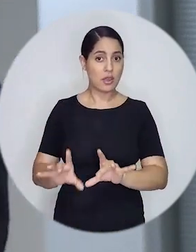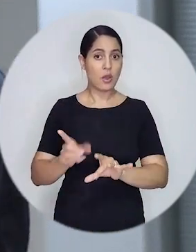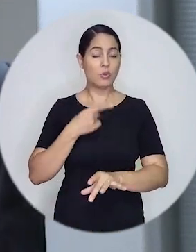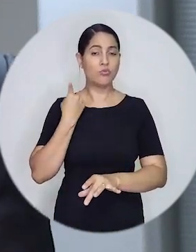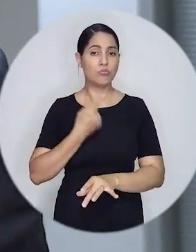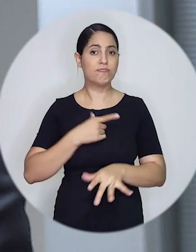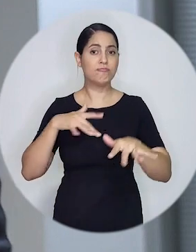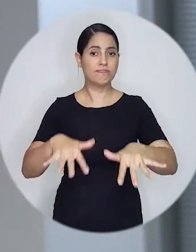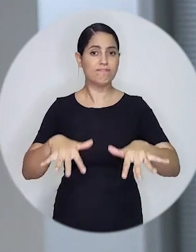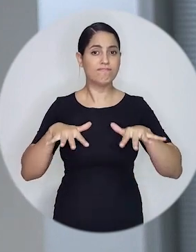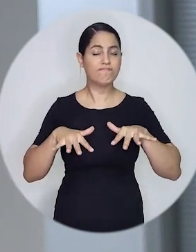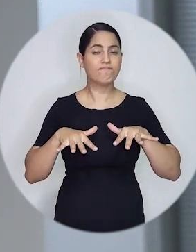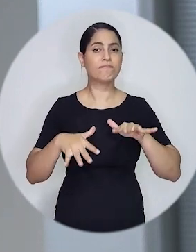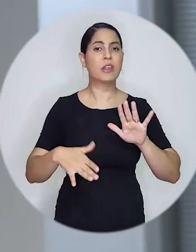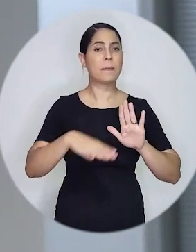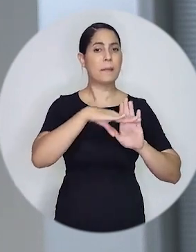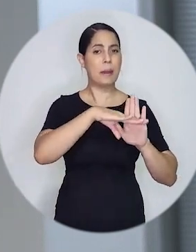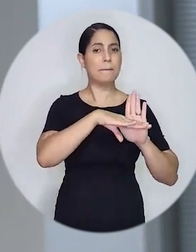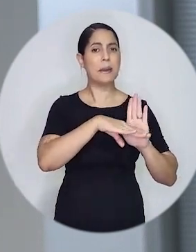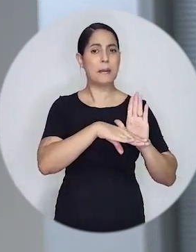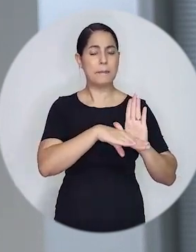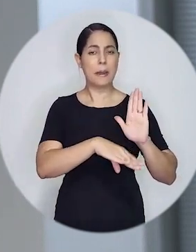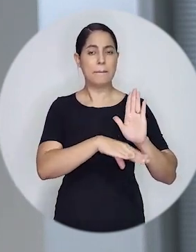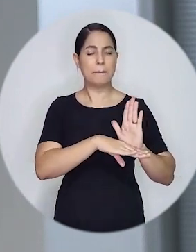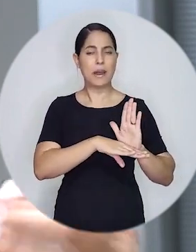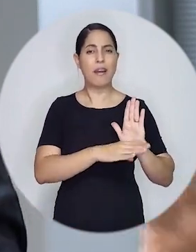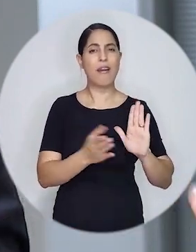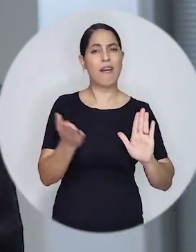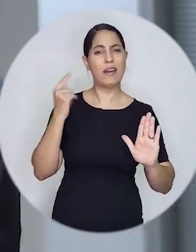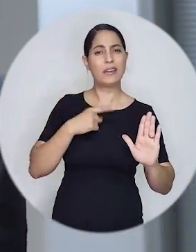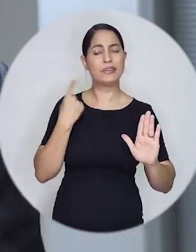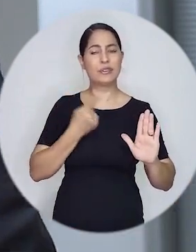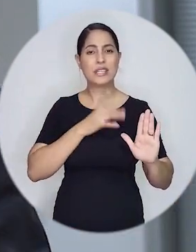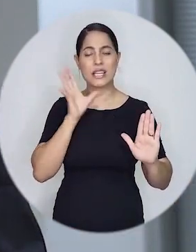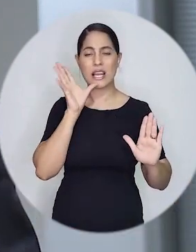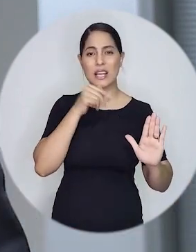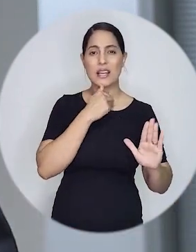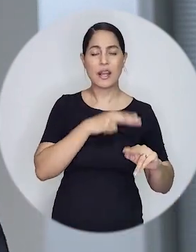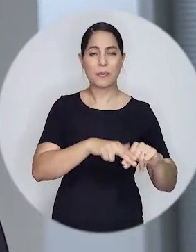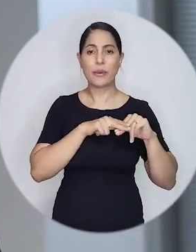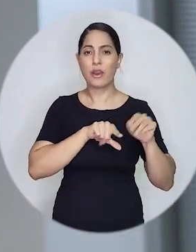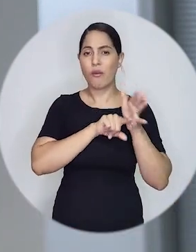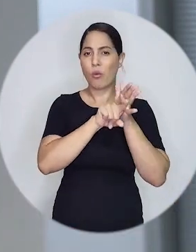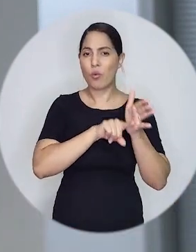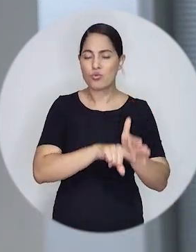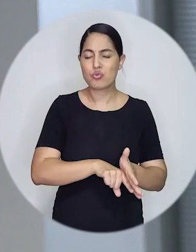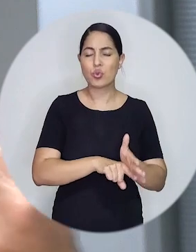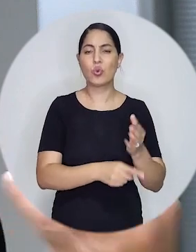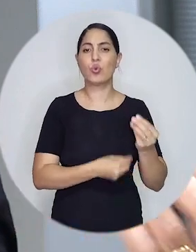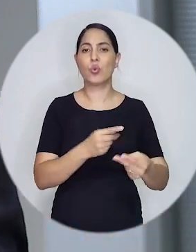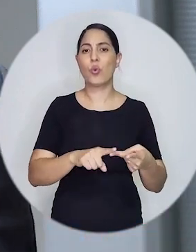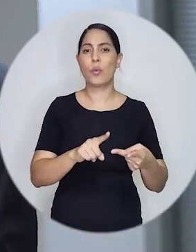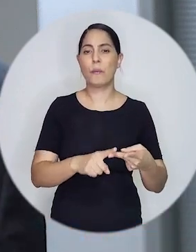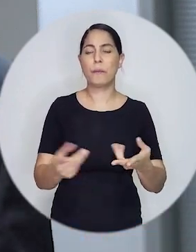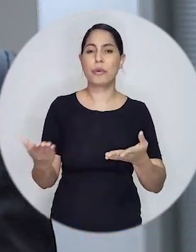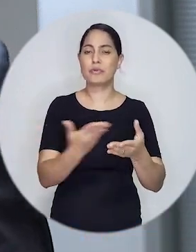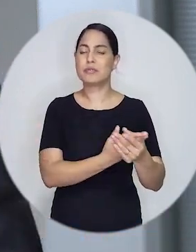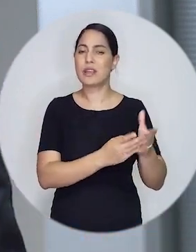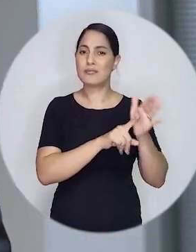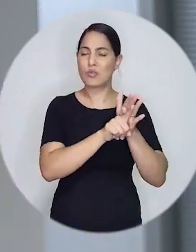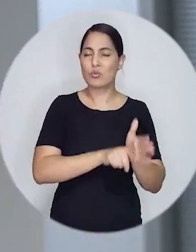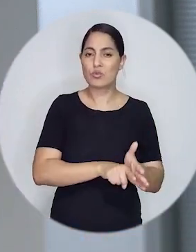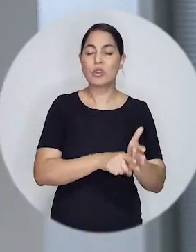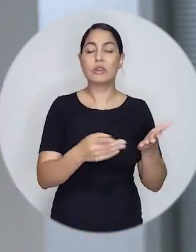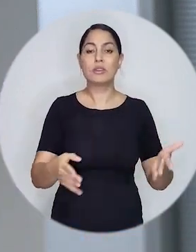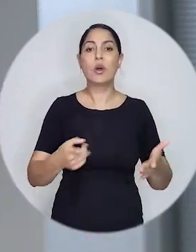temos conseguido colocar nossa pauta em dia. Nós que estávamos com algum atraso no julgamento de consultas, no julgamento de processos, estamos cada